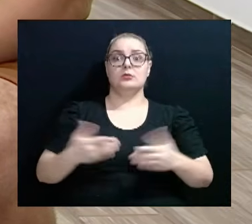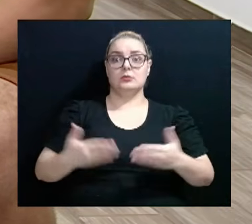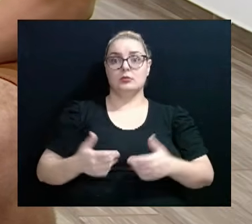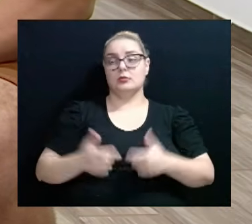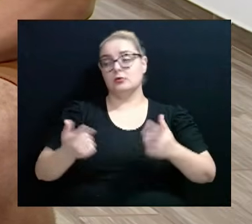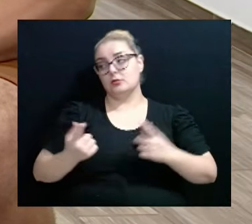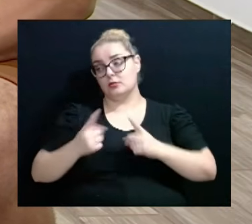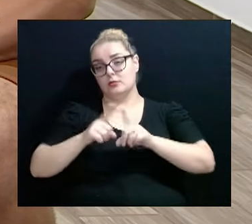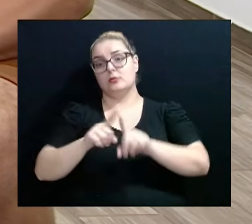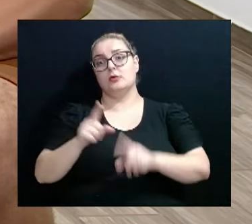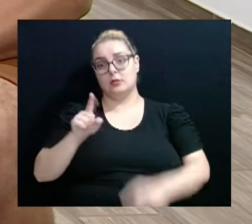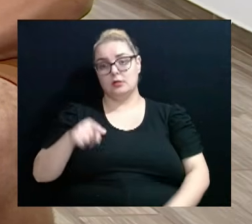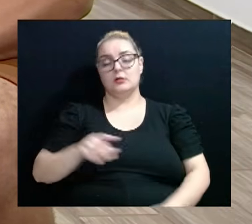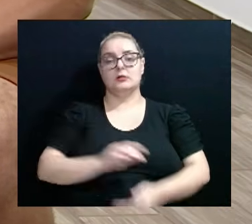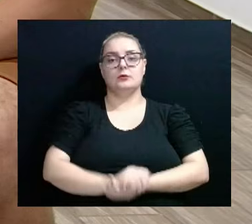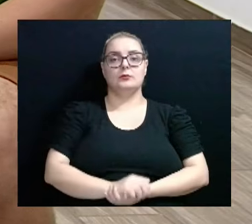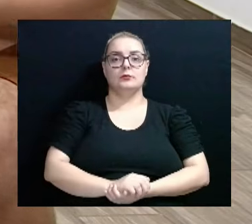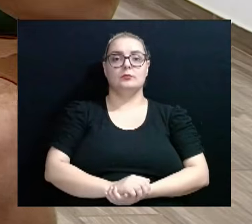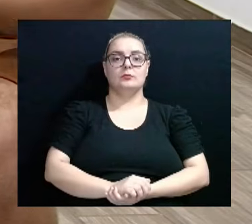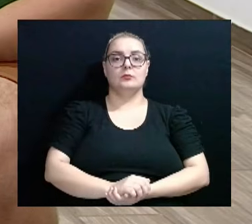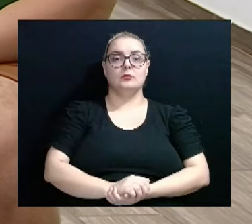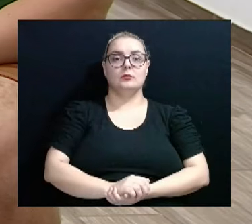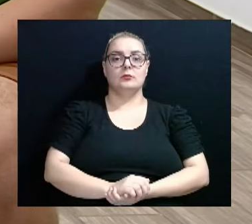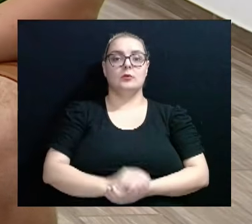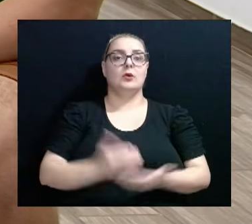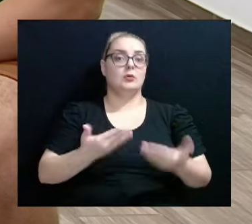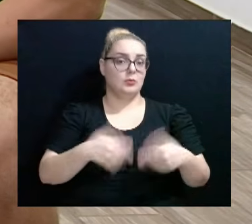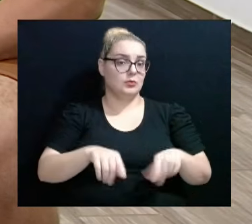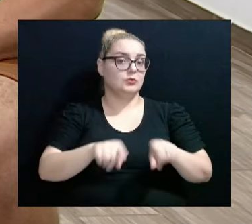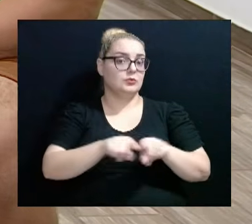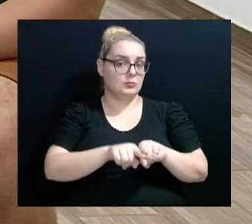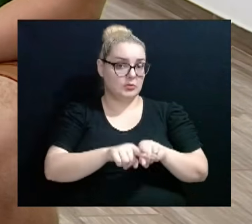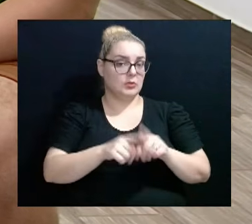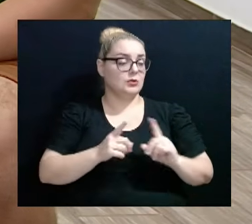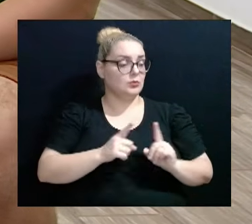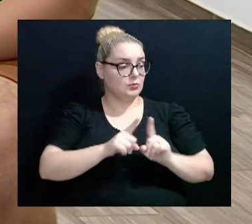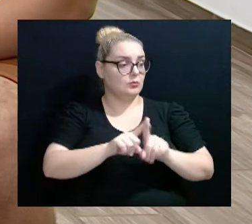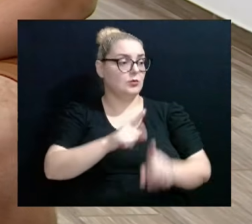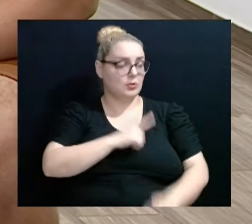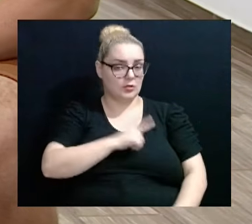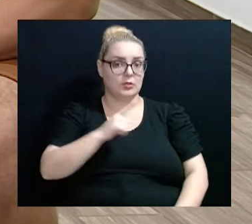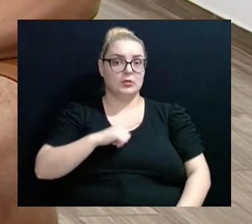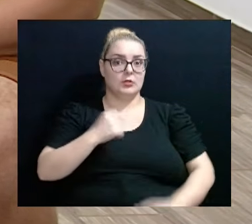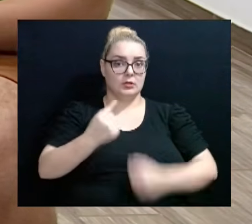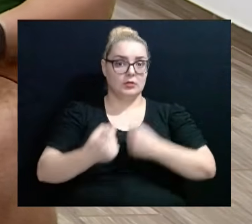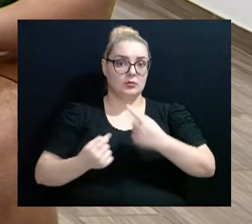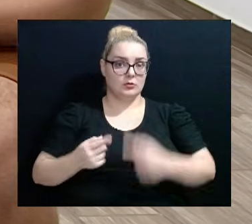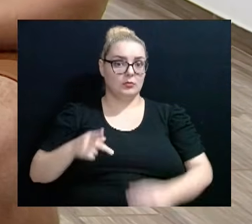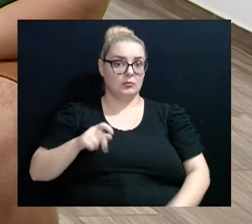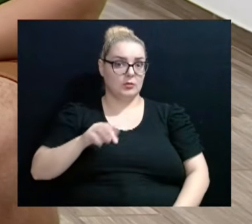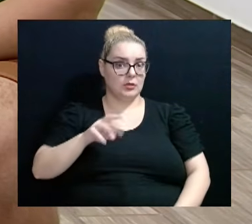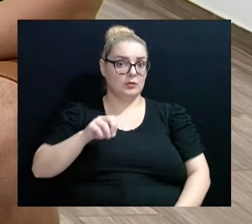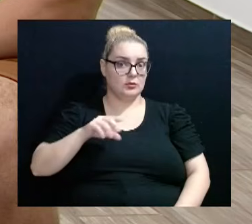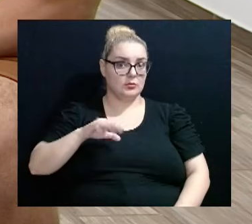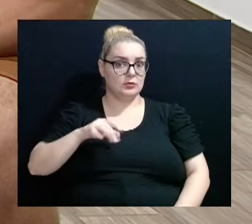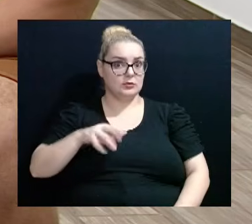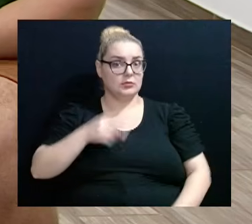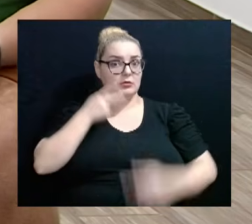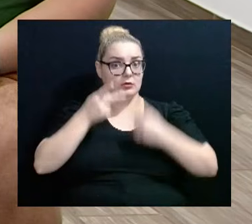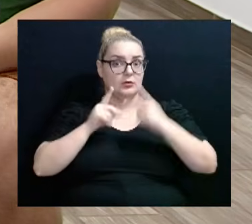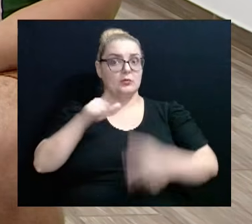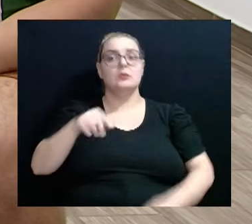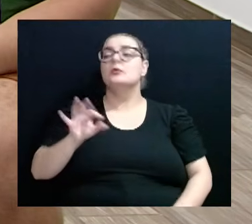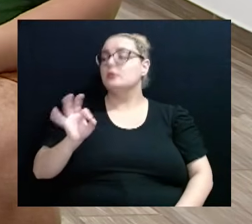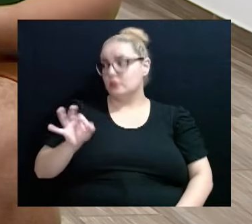mandos de jogos do Guarani Índias dentro de Campinas, junto com a diretoria do Guarani, sempre está nos fortalecendo